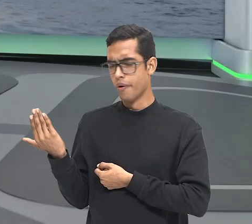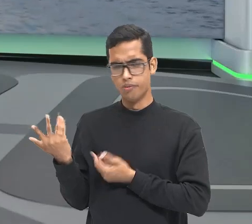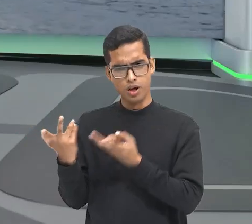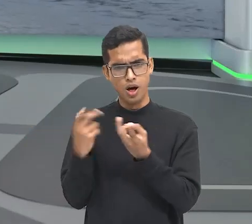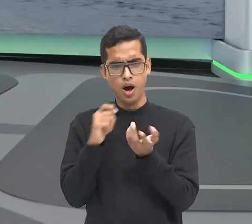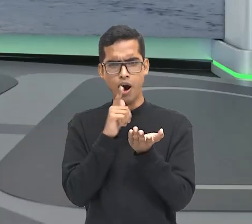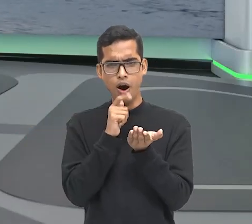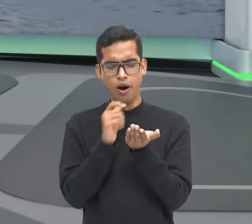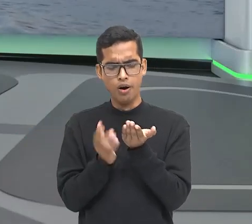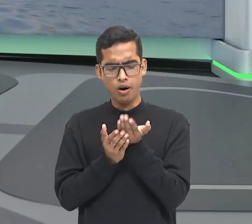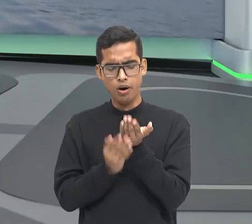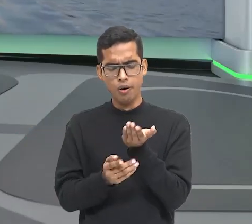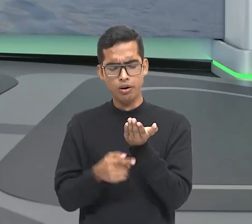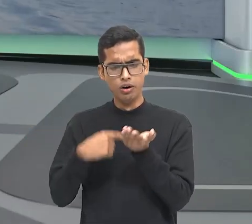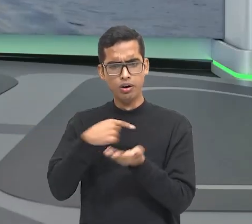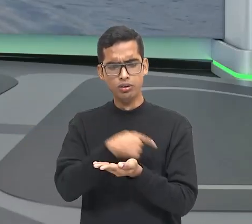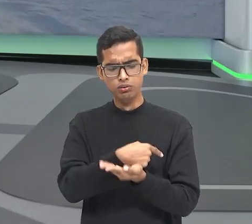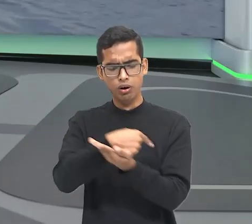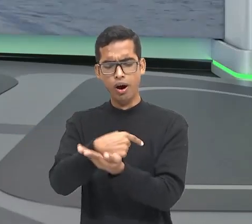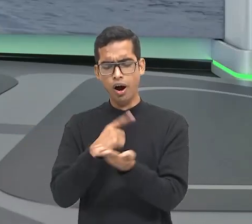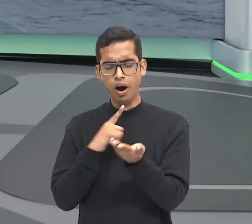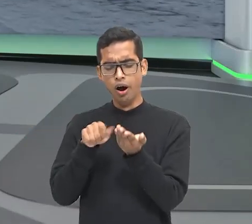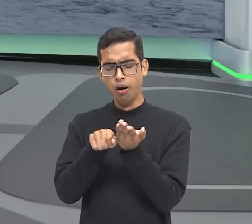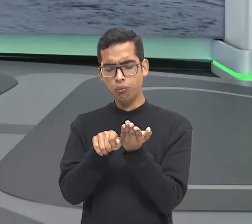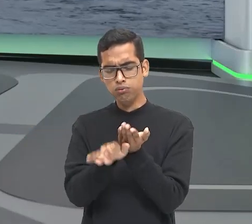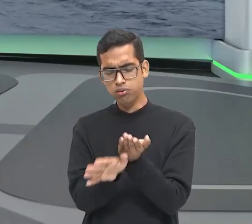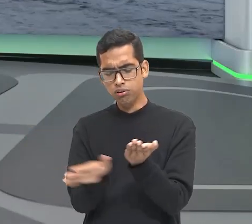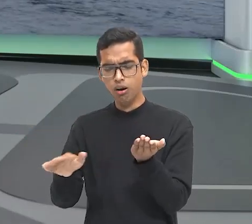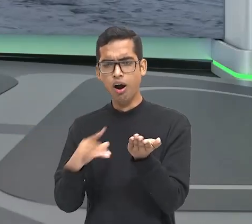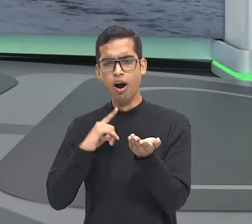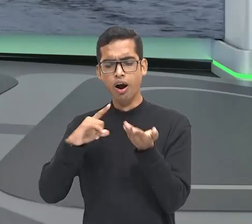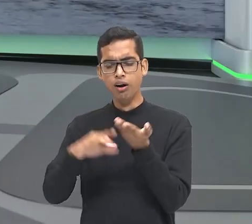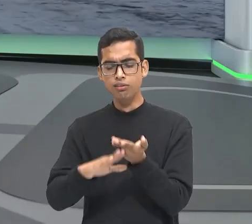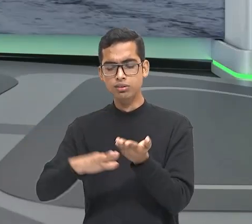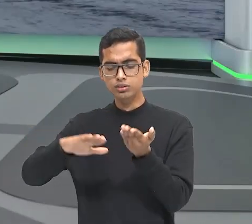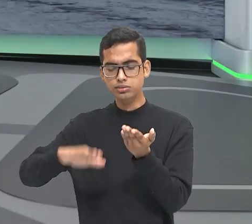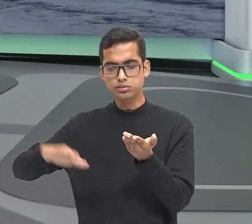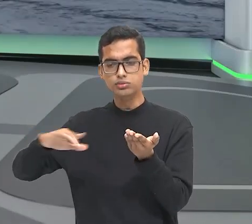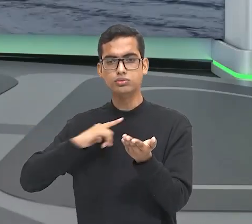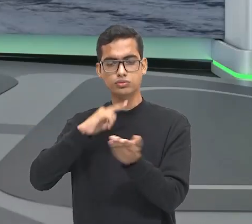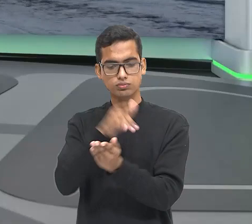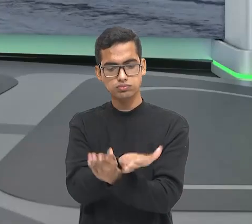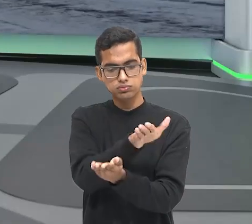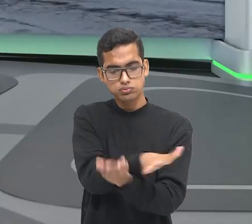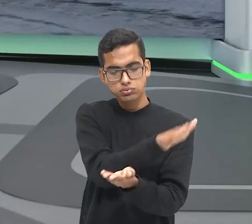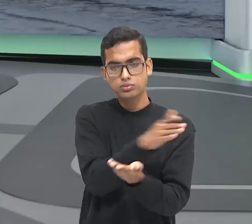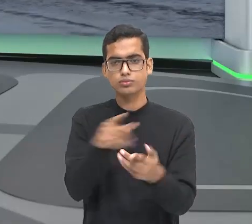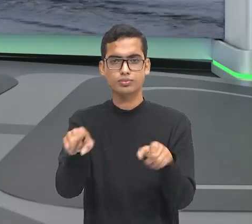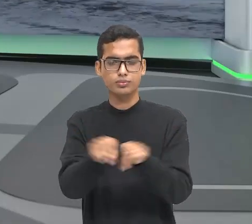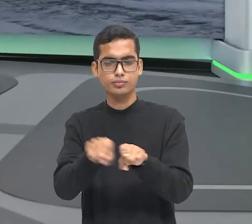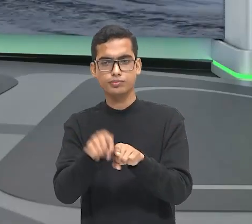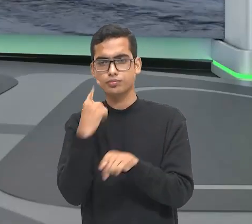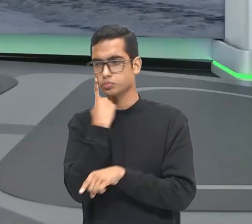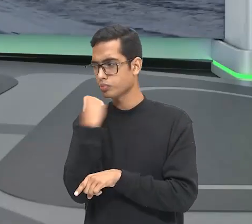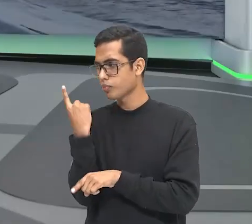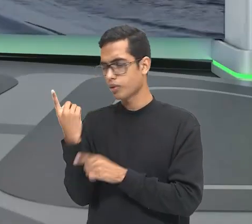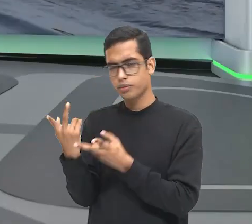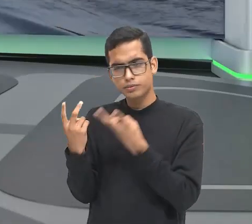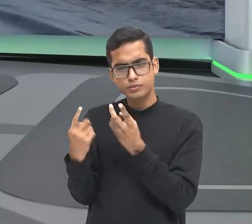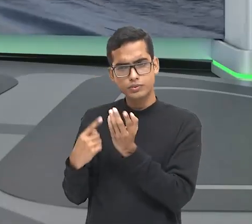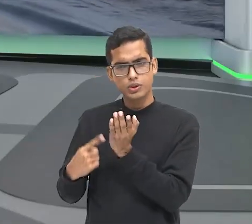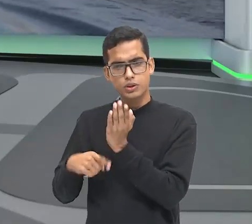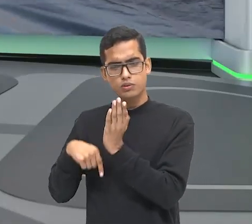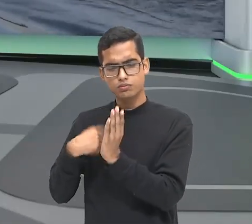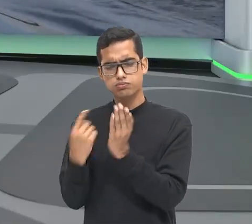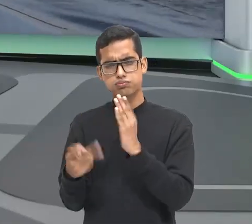ó, o banzeiro, né? O banzeiro ele vai formando conforme a embarcação vai ultrapassando ali, vai correndo ali no rio, e